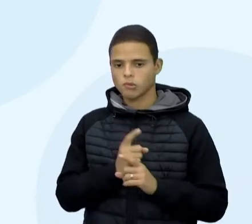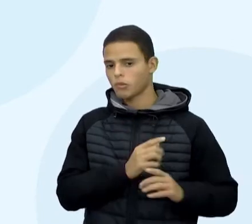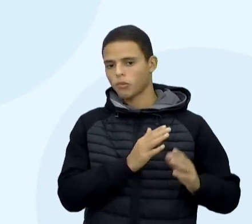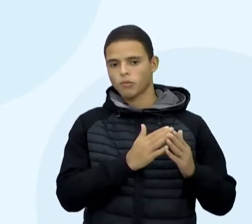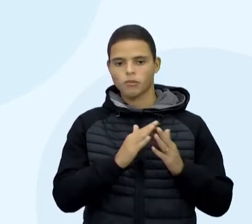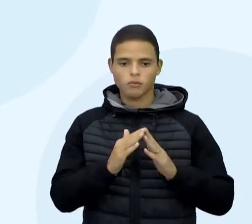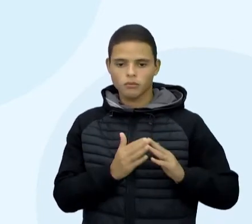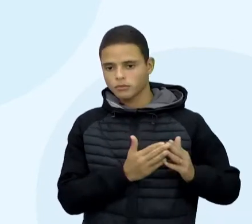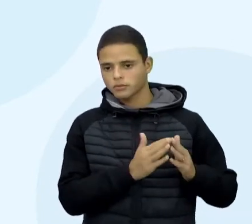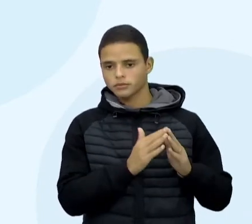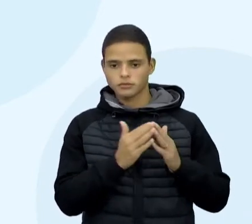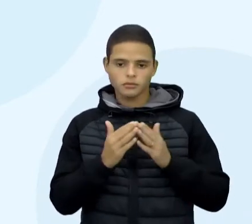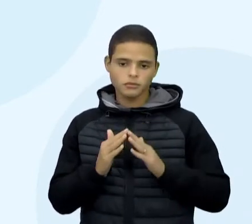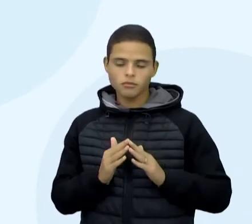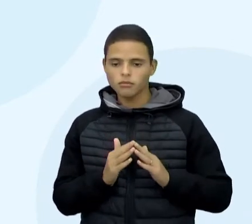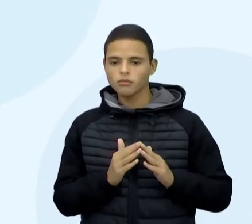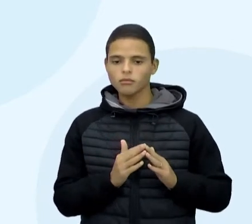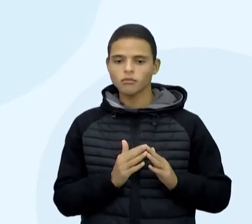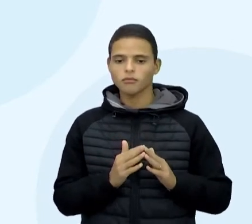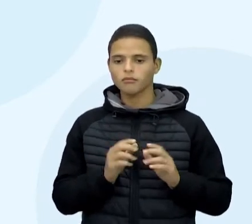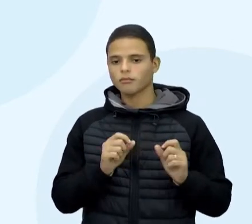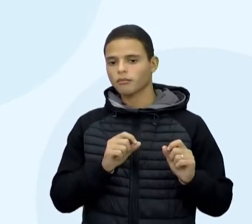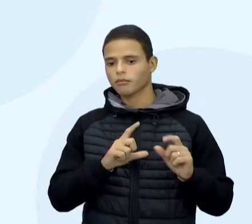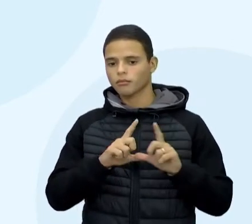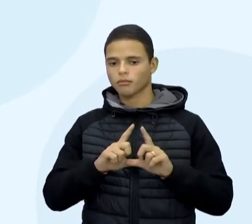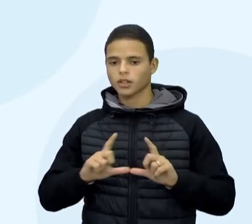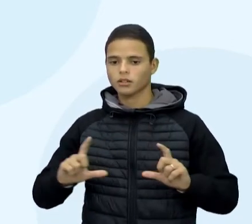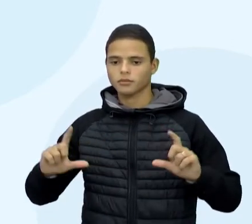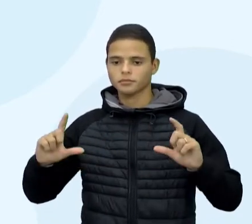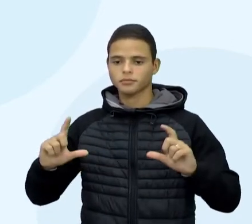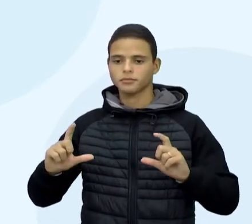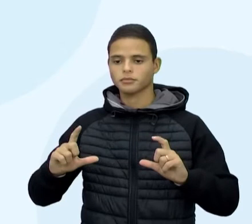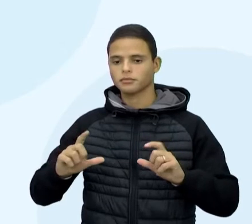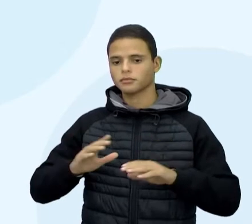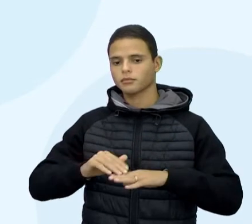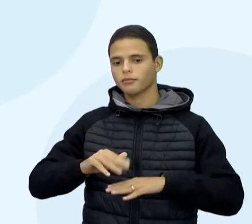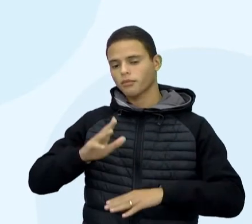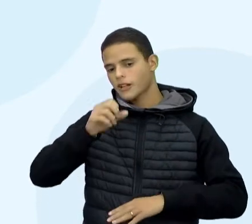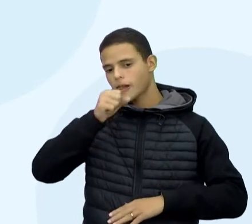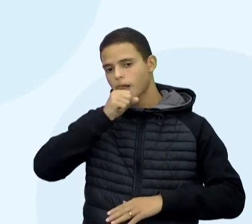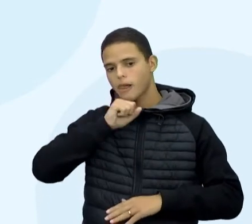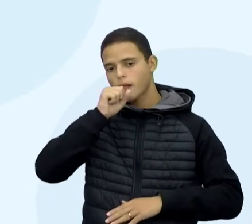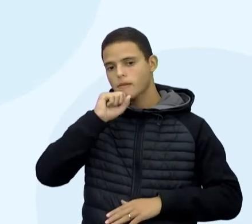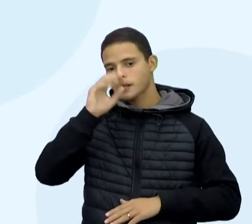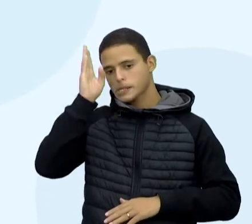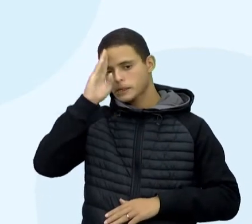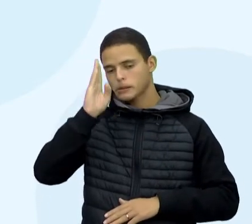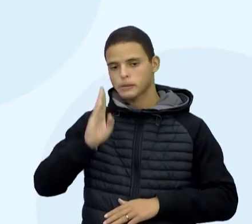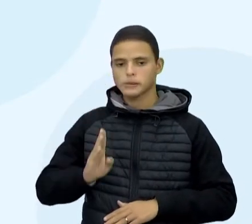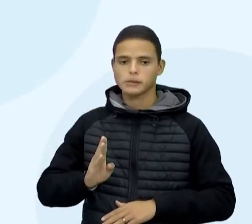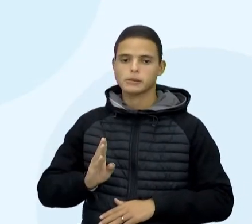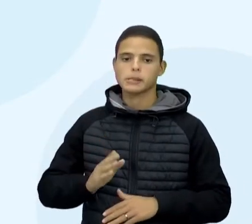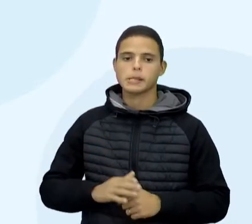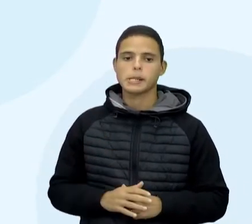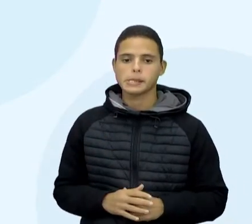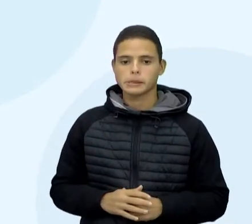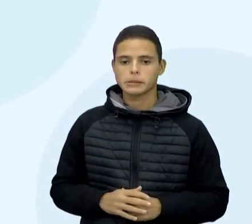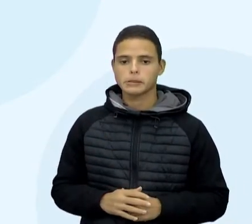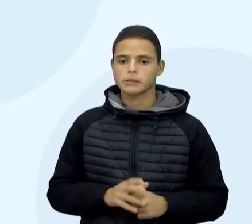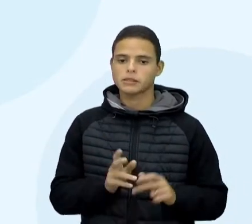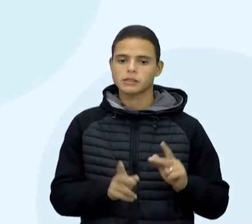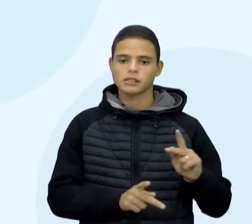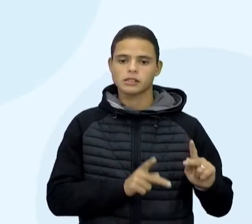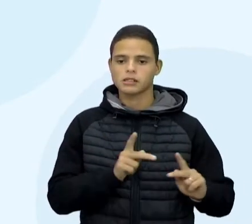favela com o mesmo nome, destacada por ser a favela mais antiga do Brasil. O